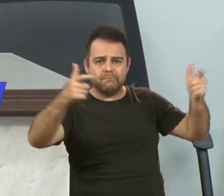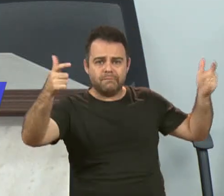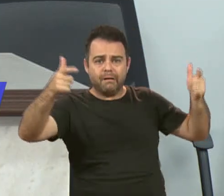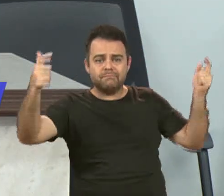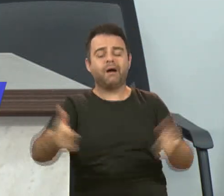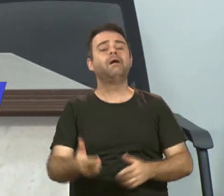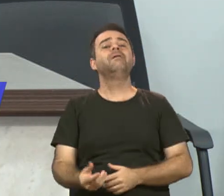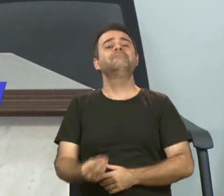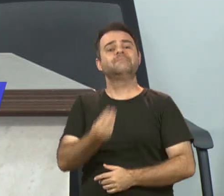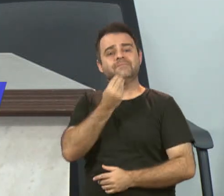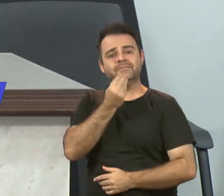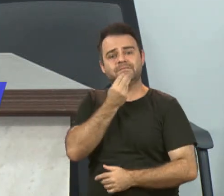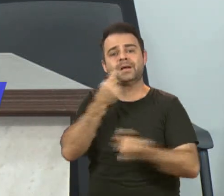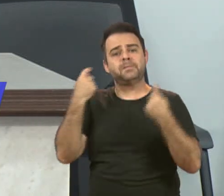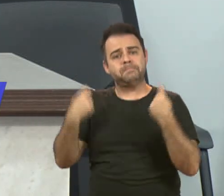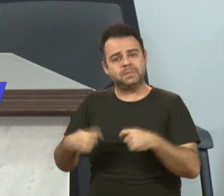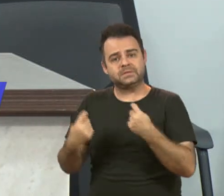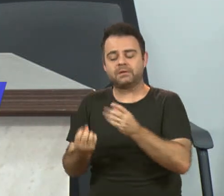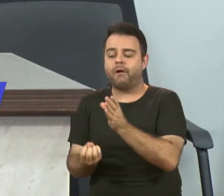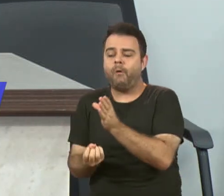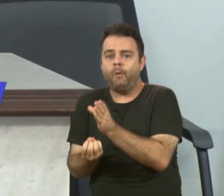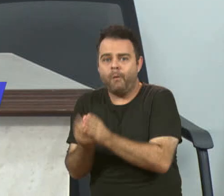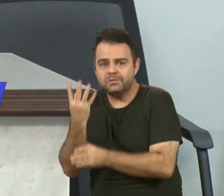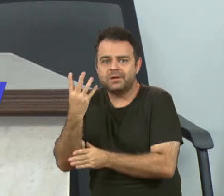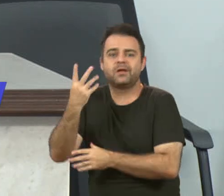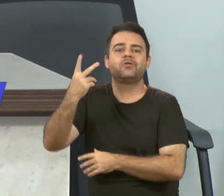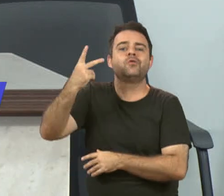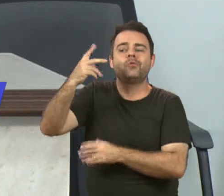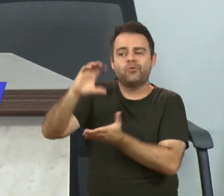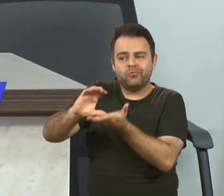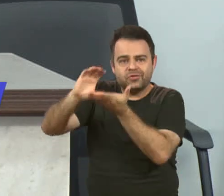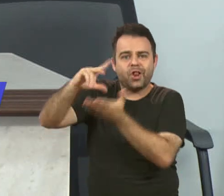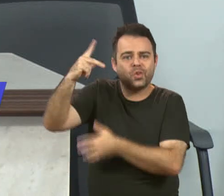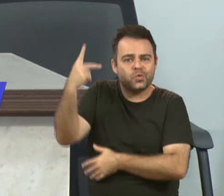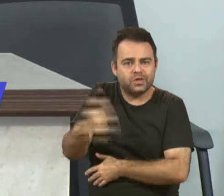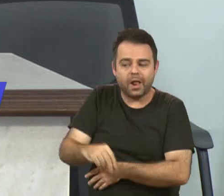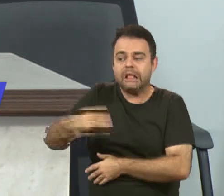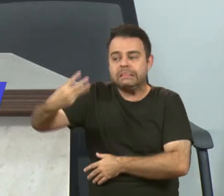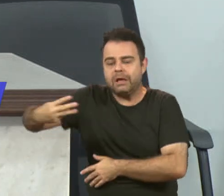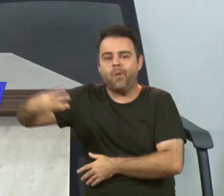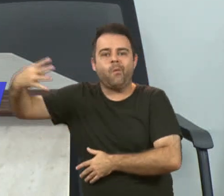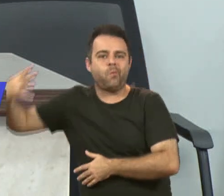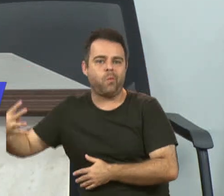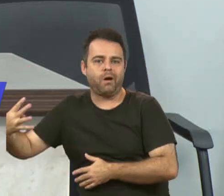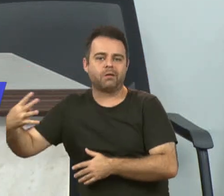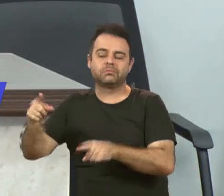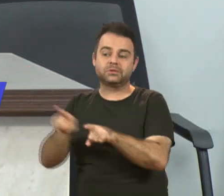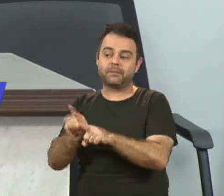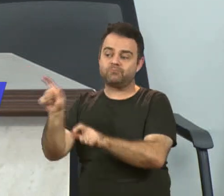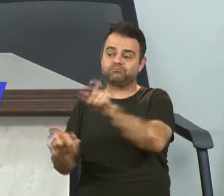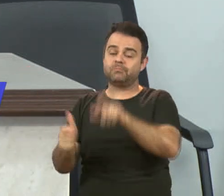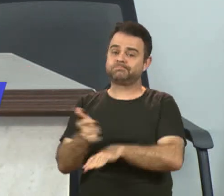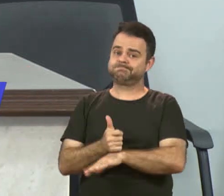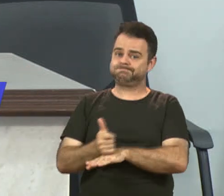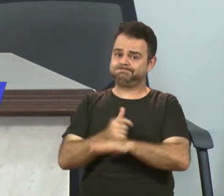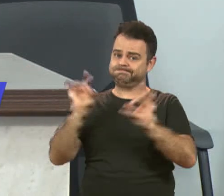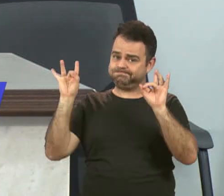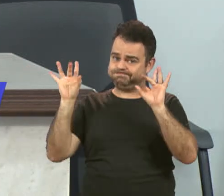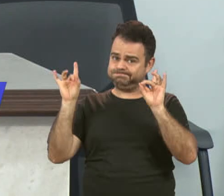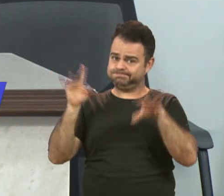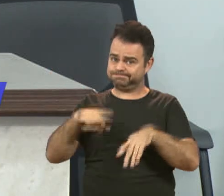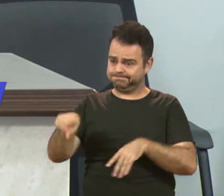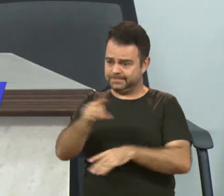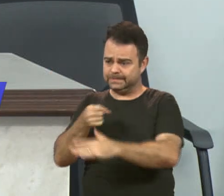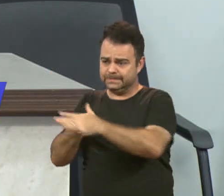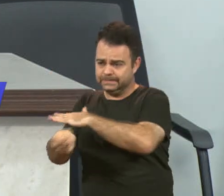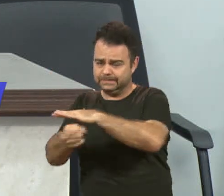requer, pessoal, mais conselheiros com competência e com qualidade de trabalho para vocês entenderem e